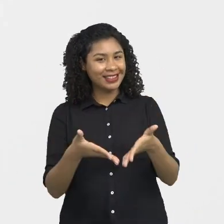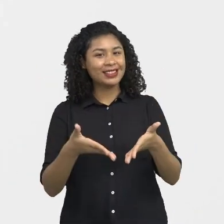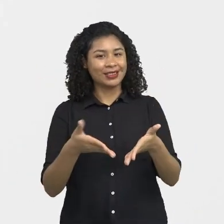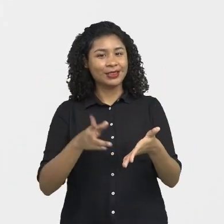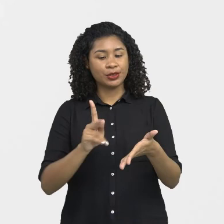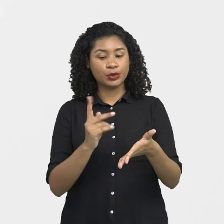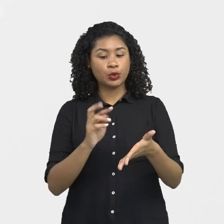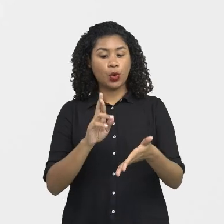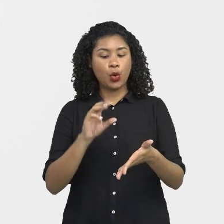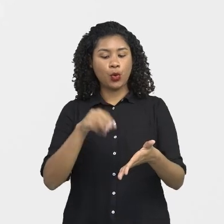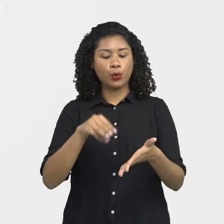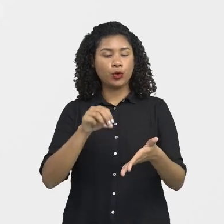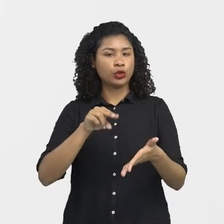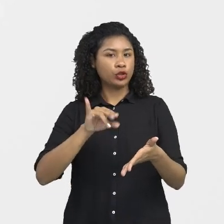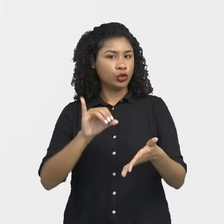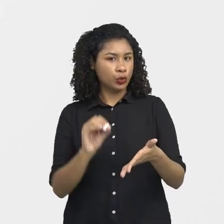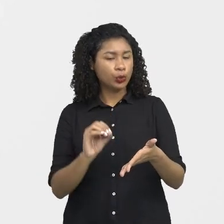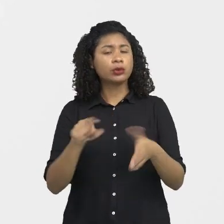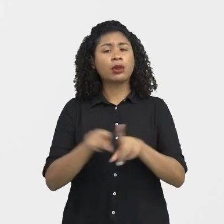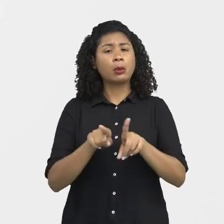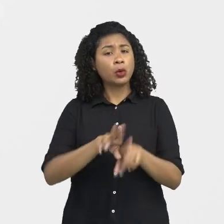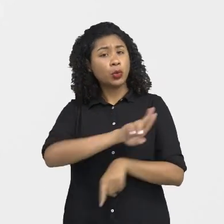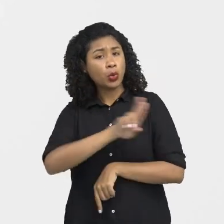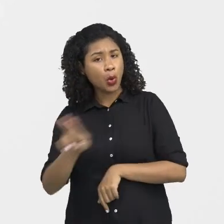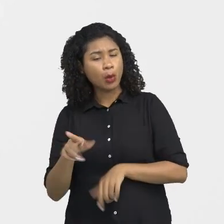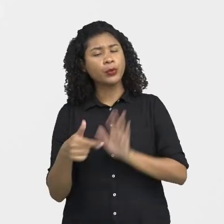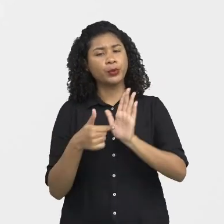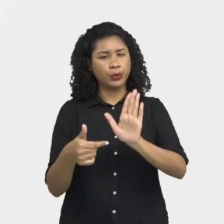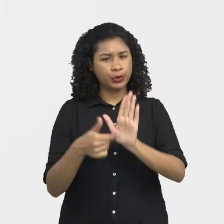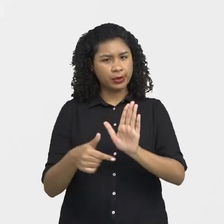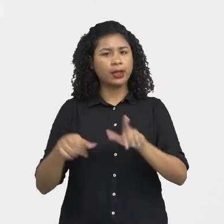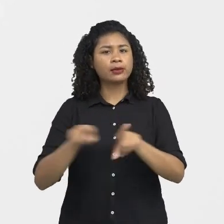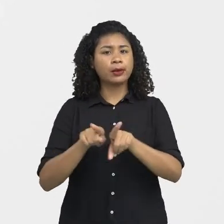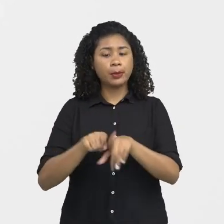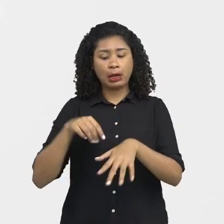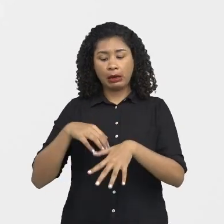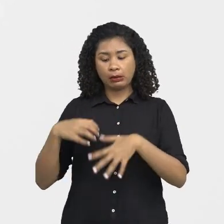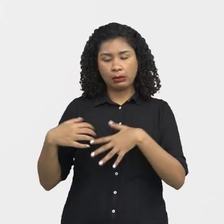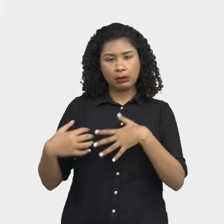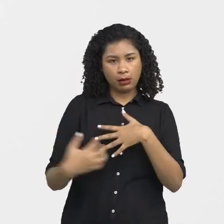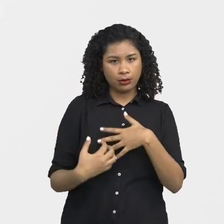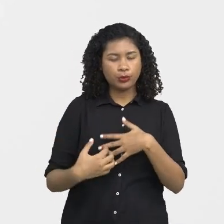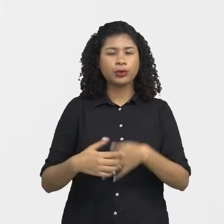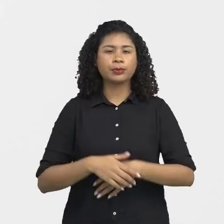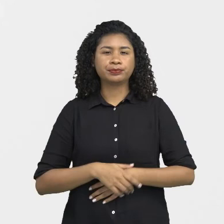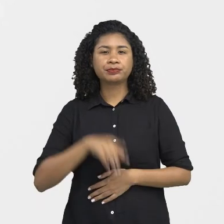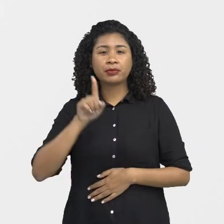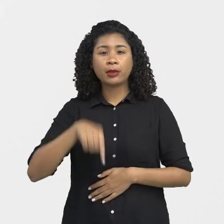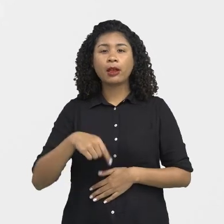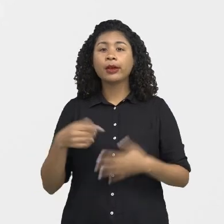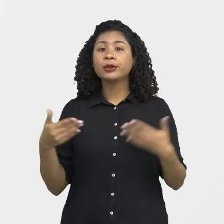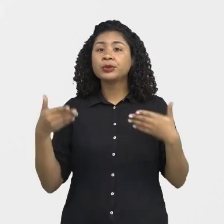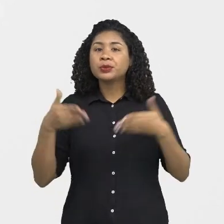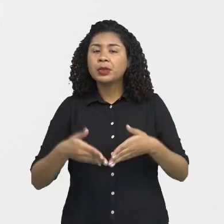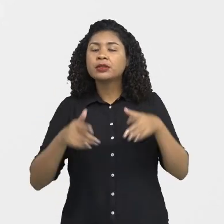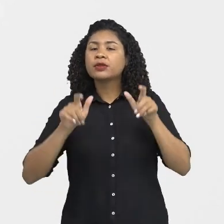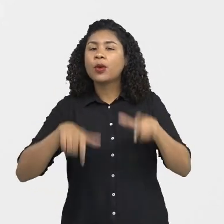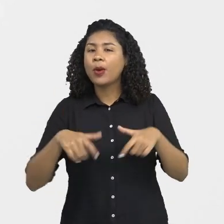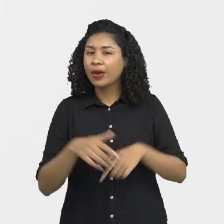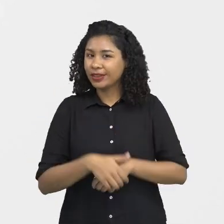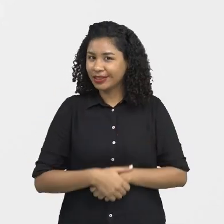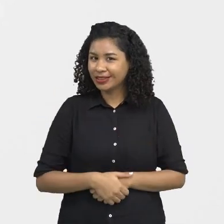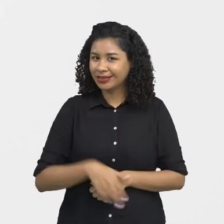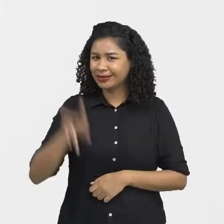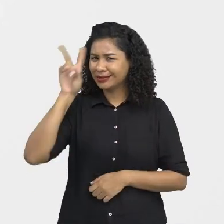esse hormônio e falamos também sobre essa glândula. Essa glândula, ela está localizada atrás da tireoide.